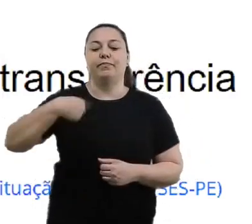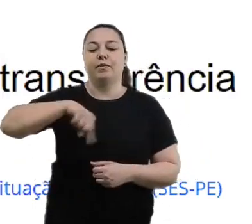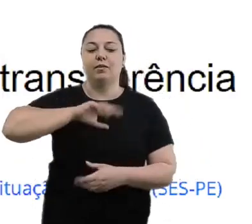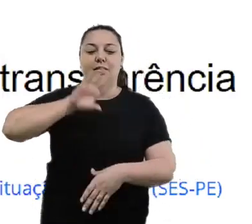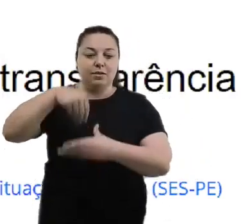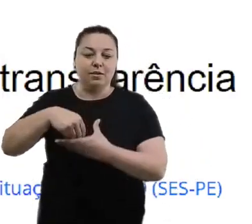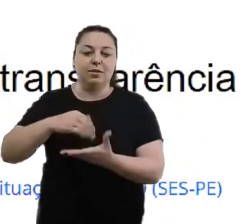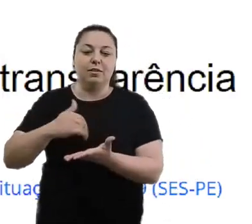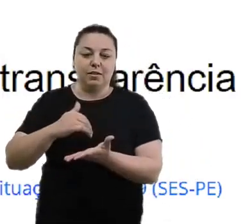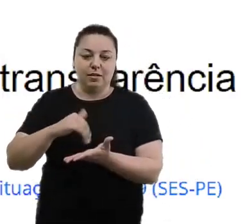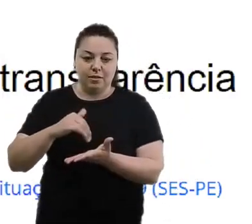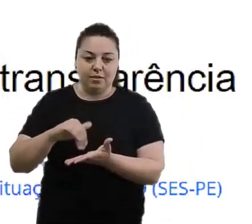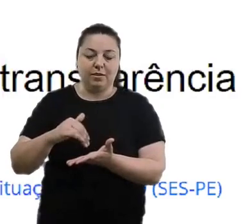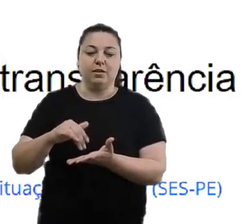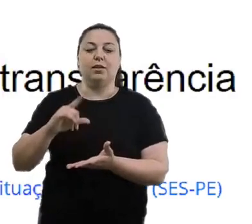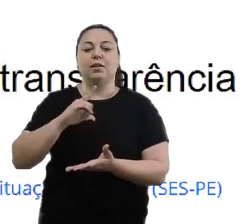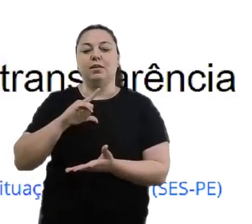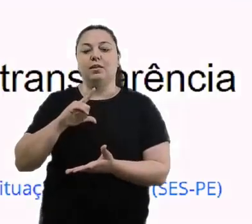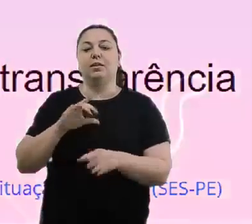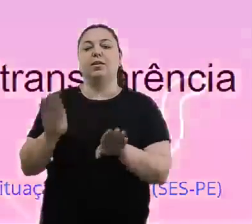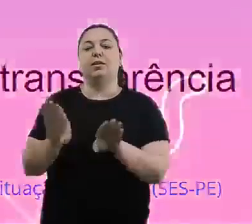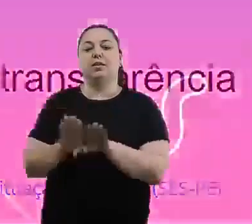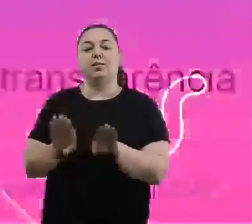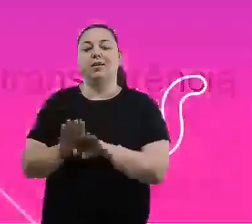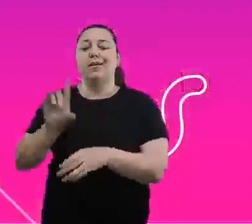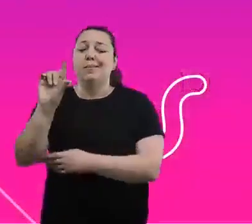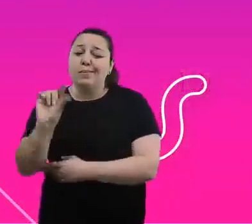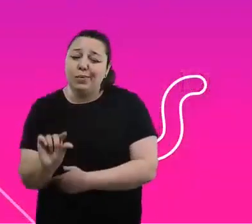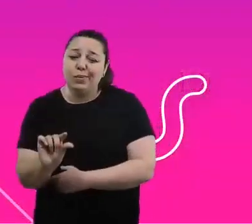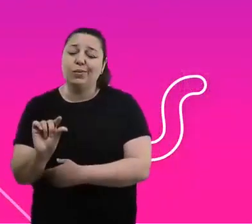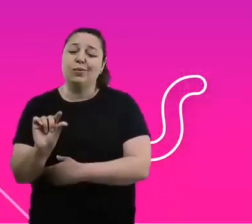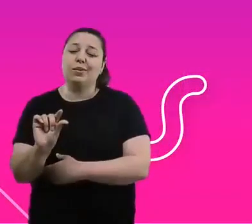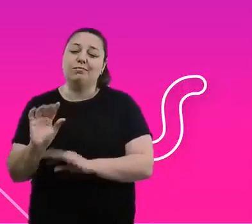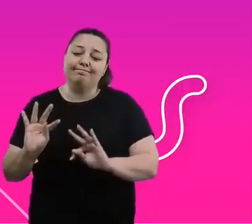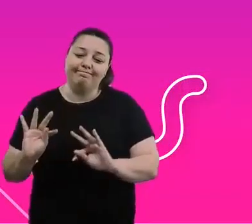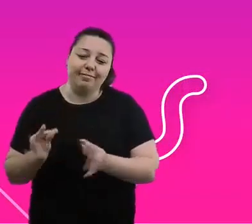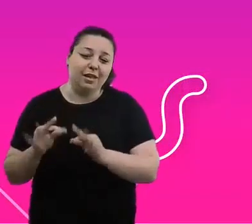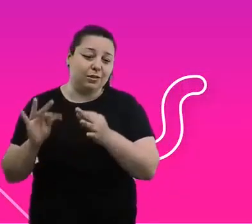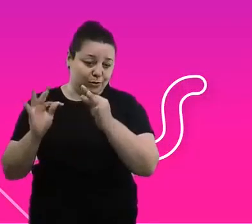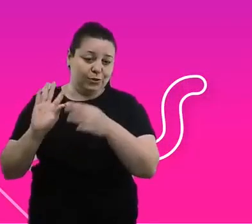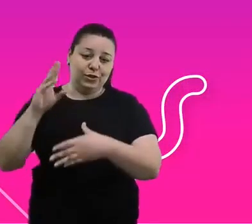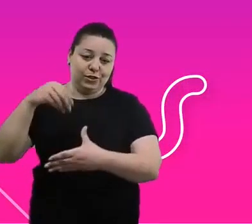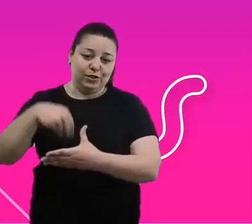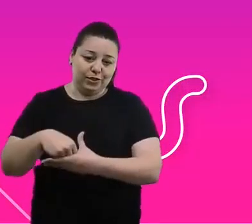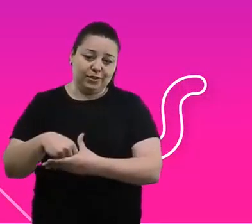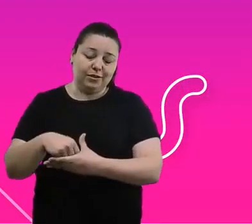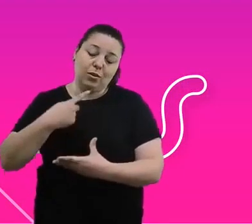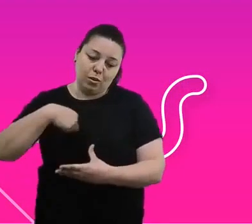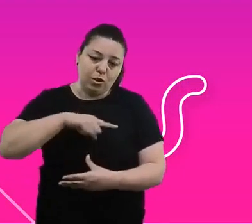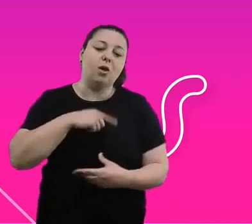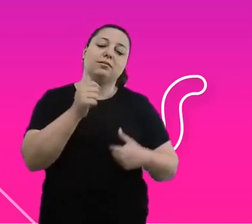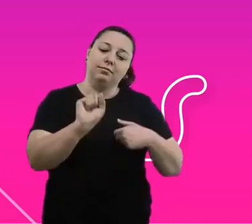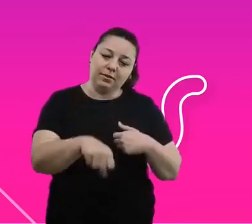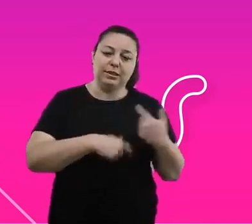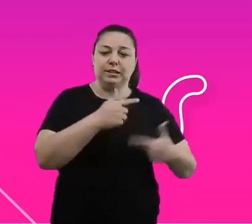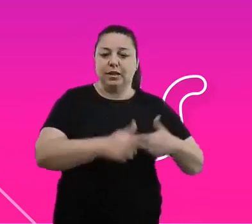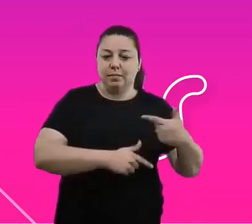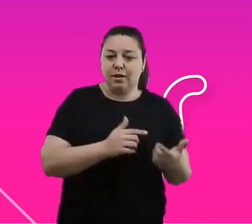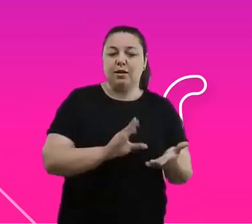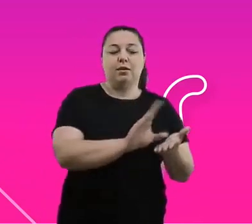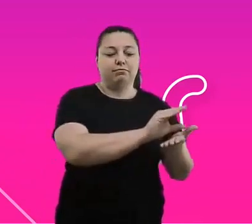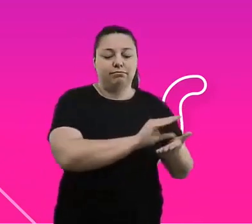do que a gente perde quando a gente não usa dados. Assim, isso tudo, né, assim, o Leandro colocou, né, que vai, né,